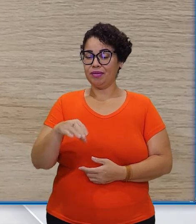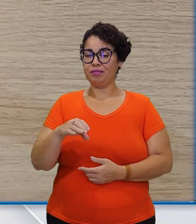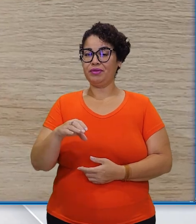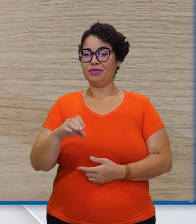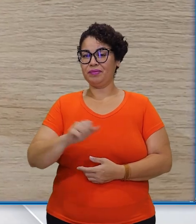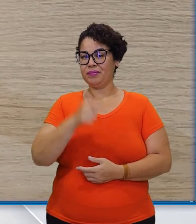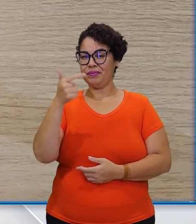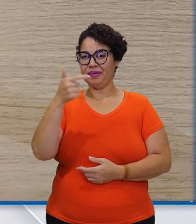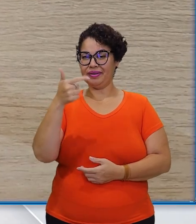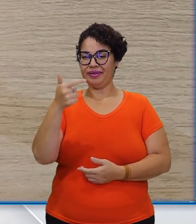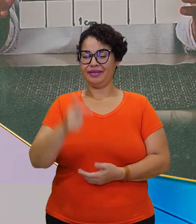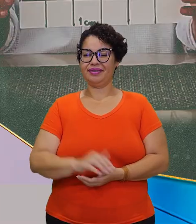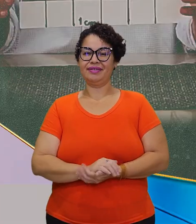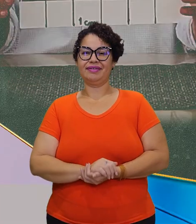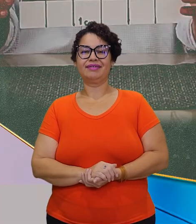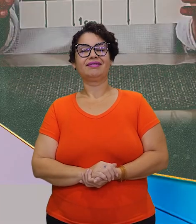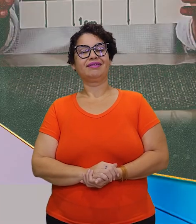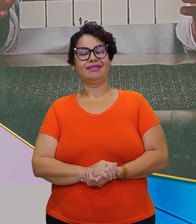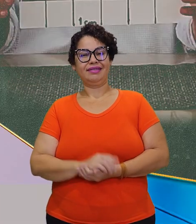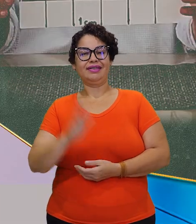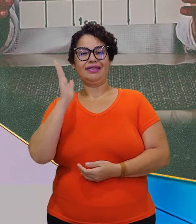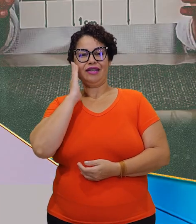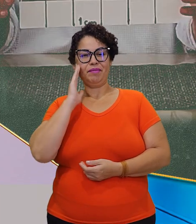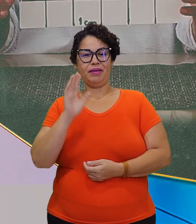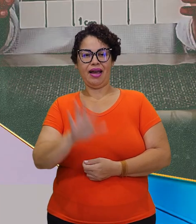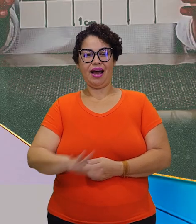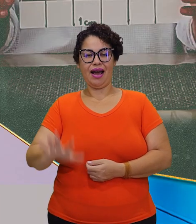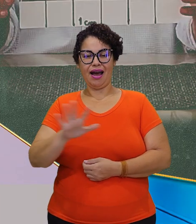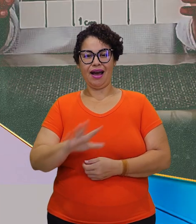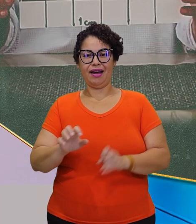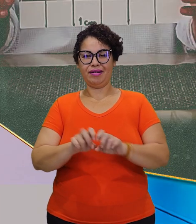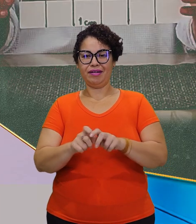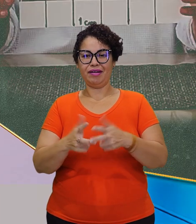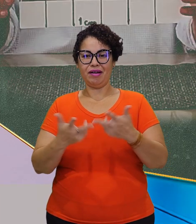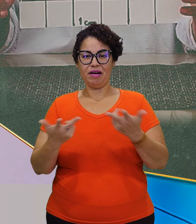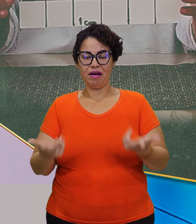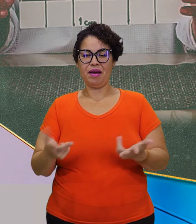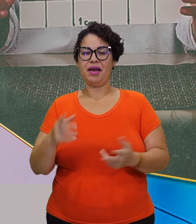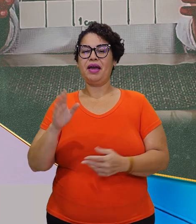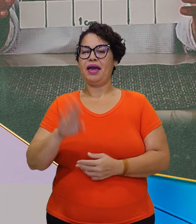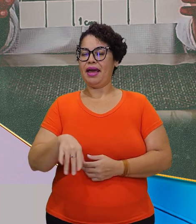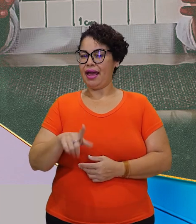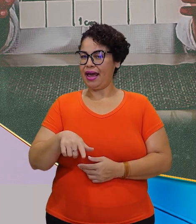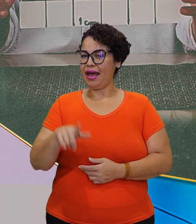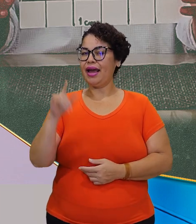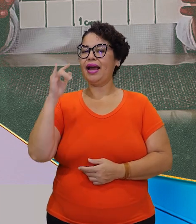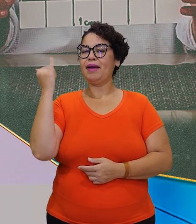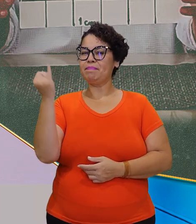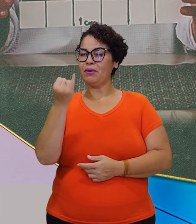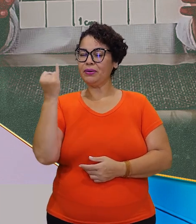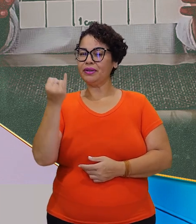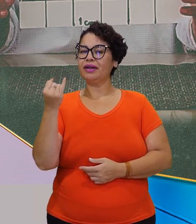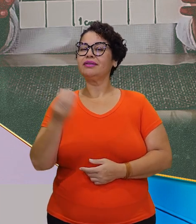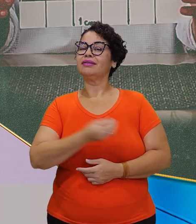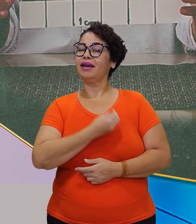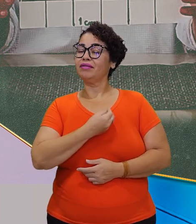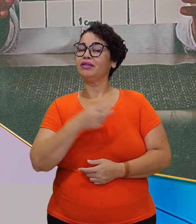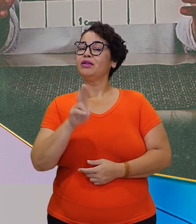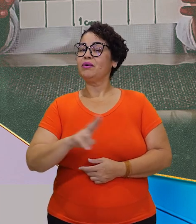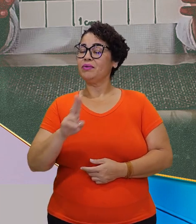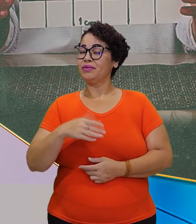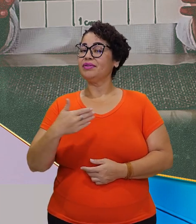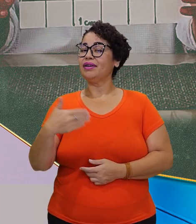centímetros quadrados. Saber calcular a área de figuras planas é essencial em muitos aspectos da